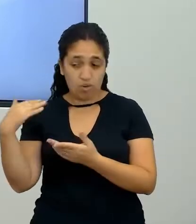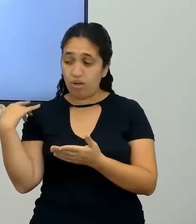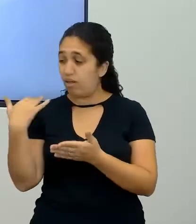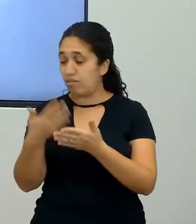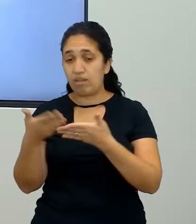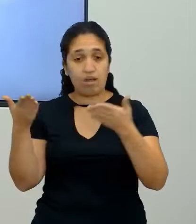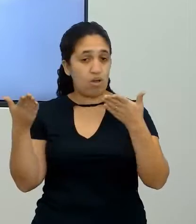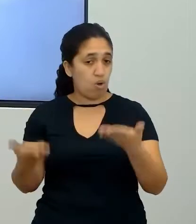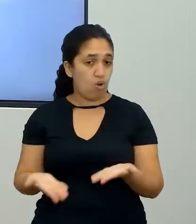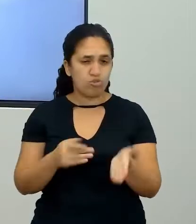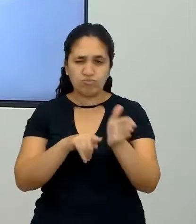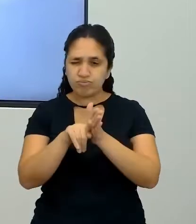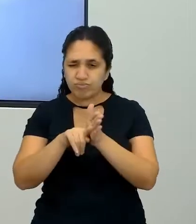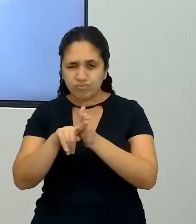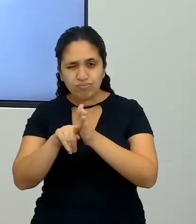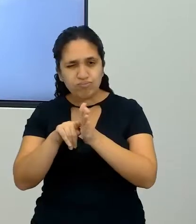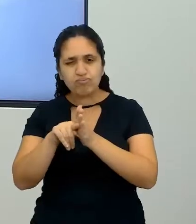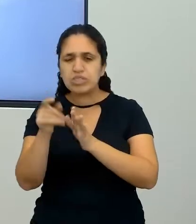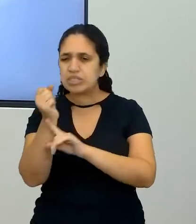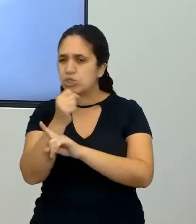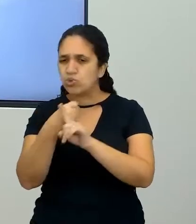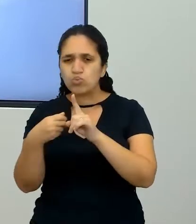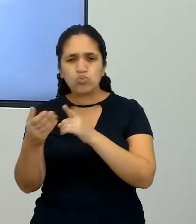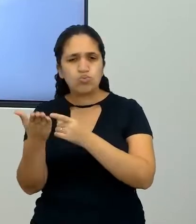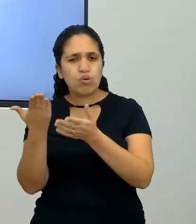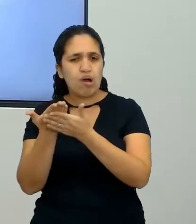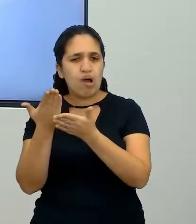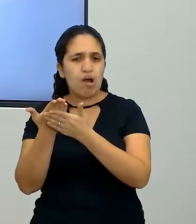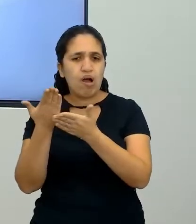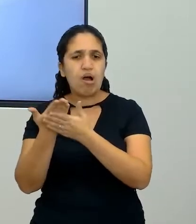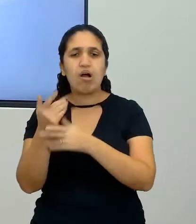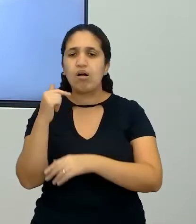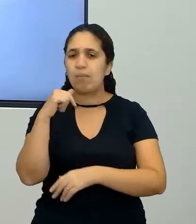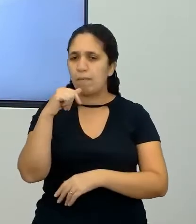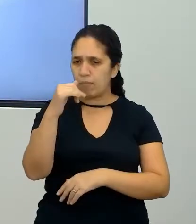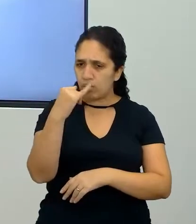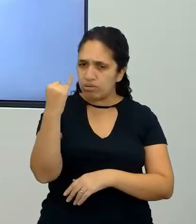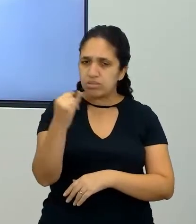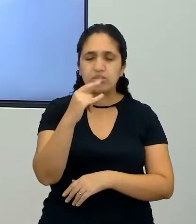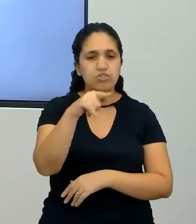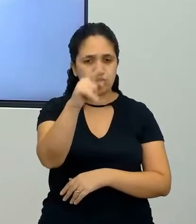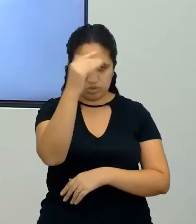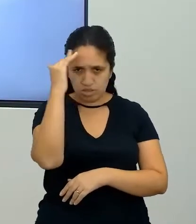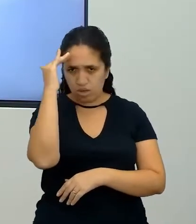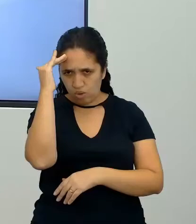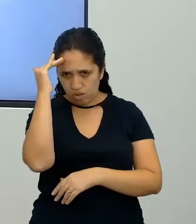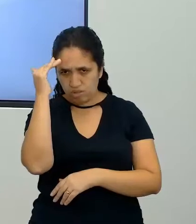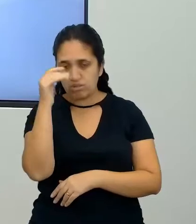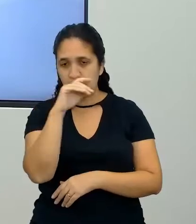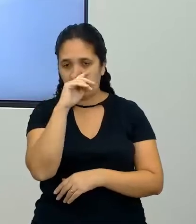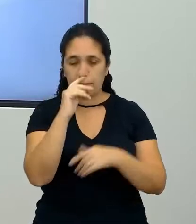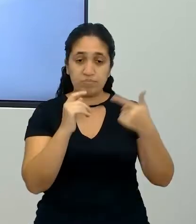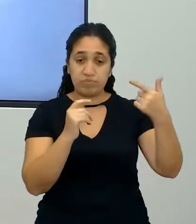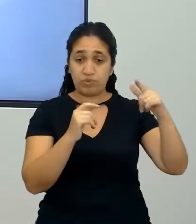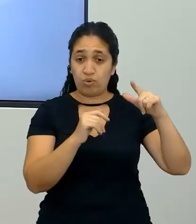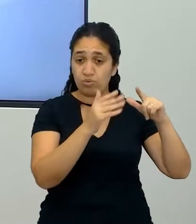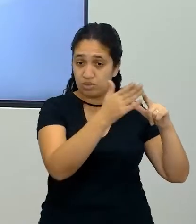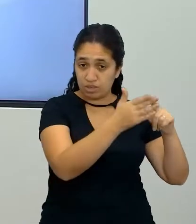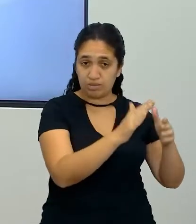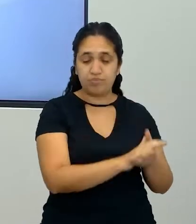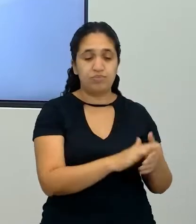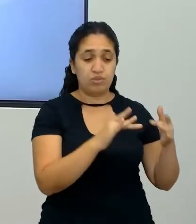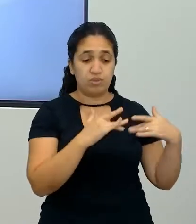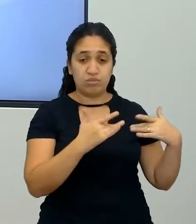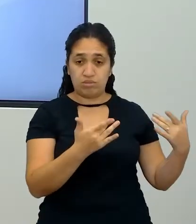nos estudos sociológicos, e por isso é importante vocês conhecerem. E a outra ideia que eu falei do Émile Durkheim, eu falei um